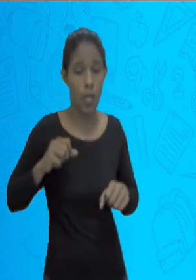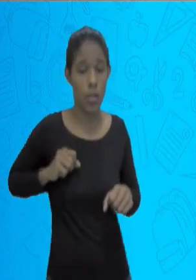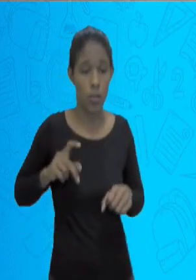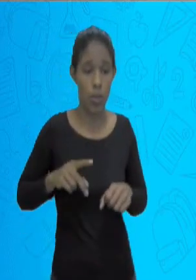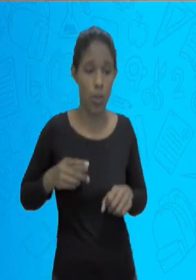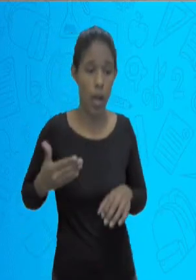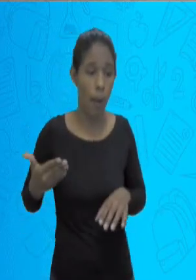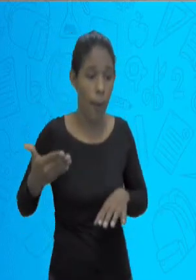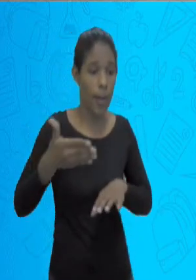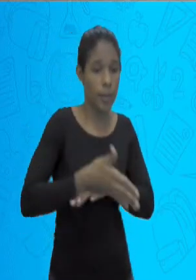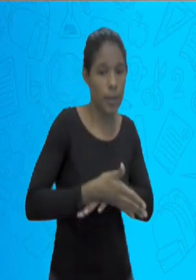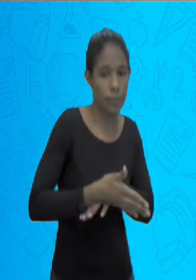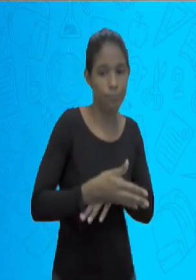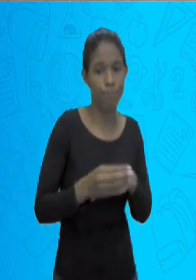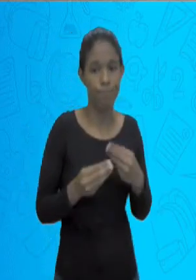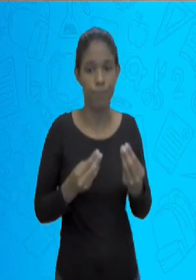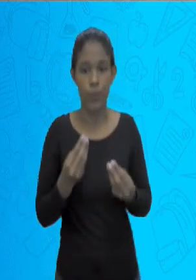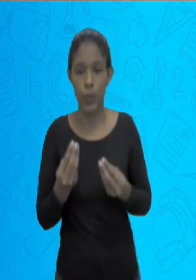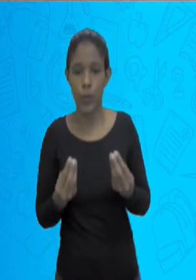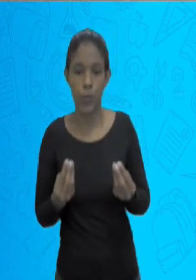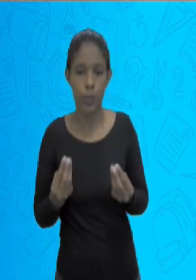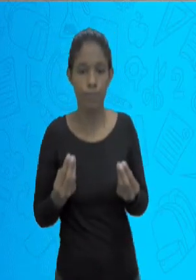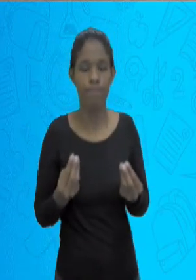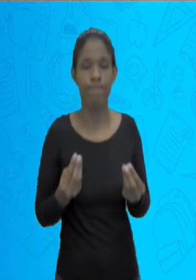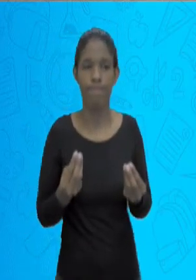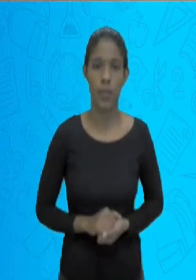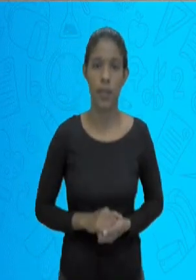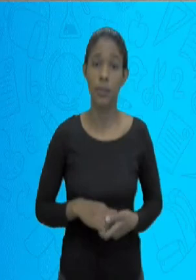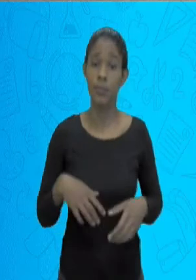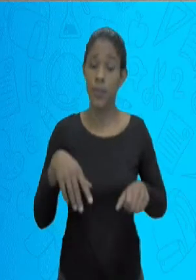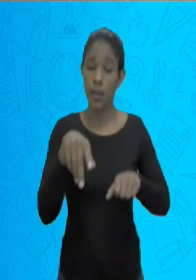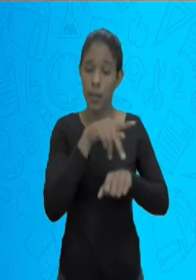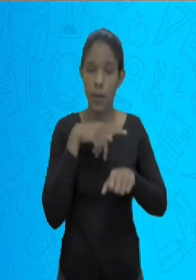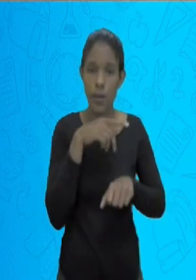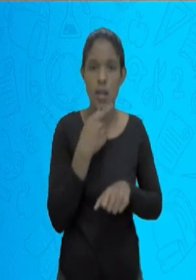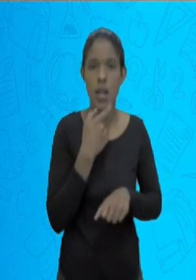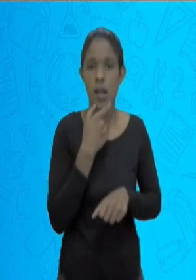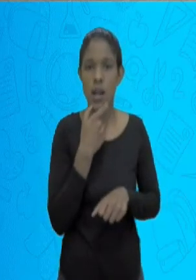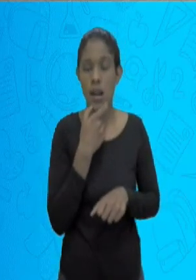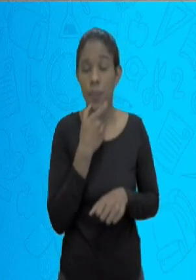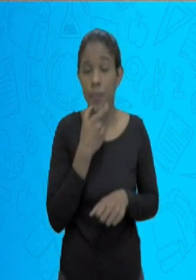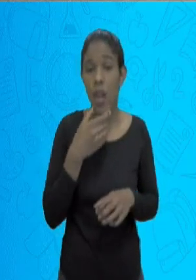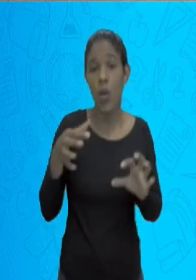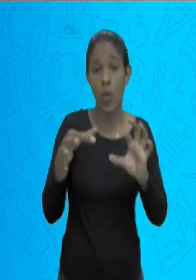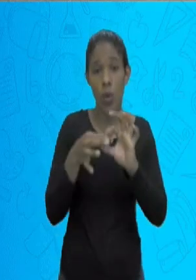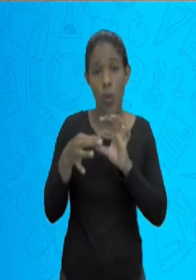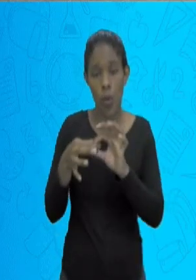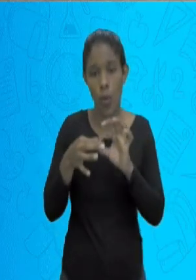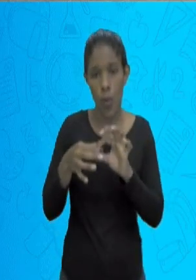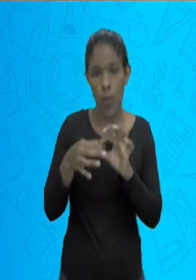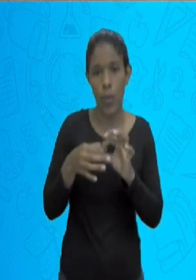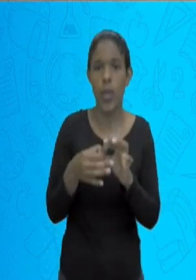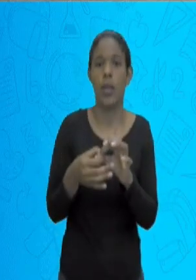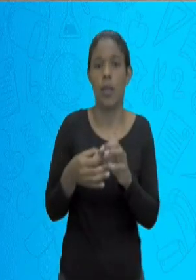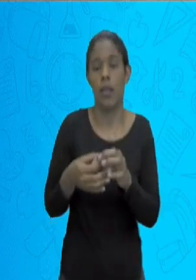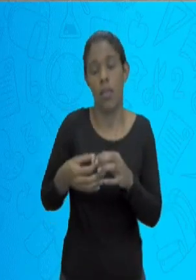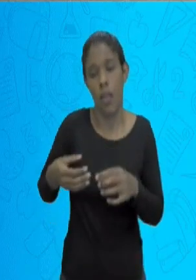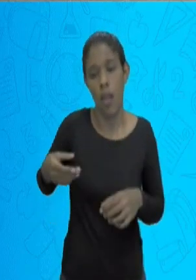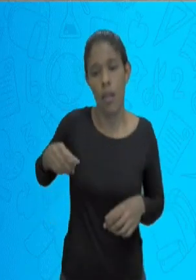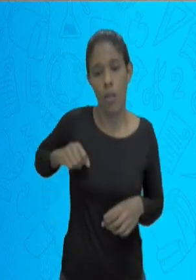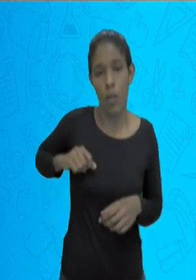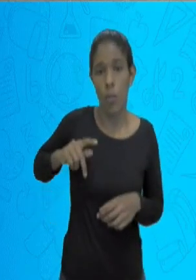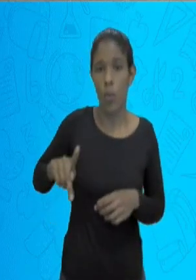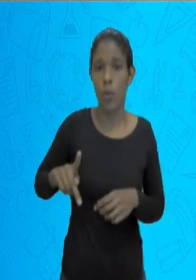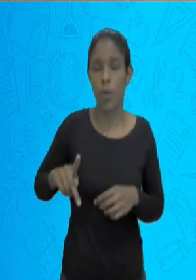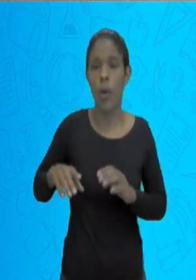e colocaram em prática esse almejado plano. A Inglaterra, amiga e parceira comercial de